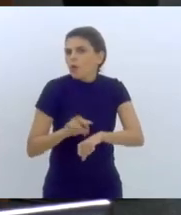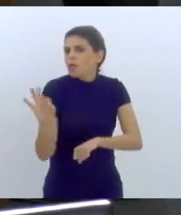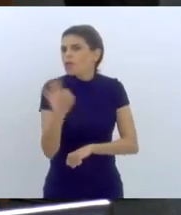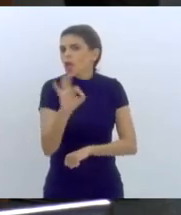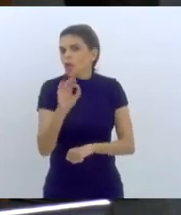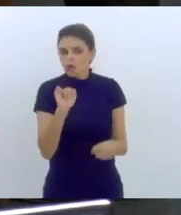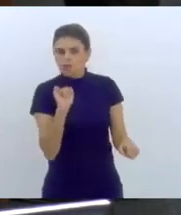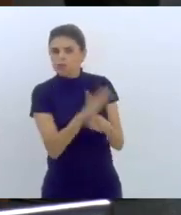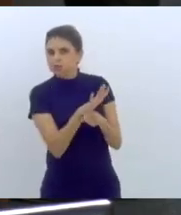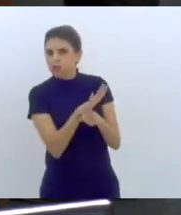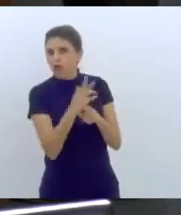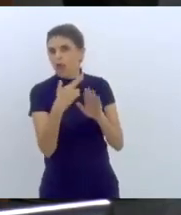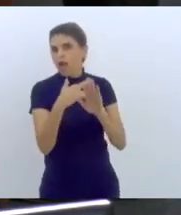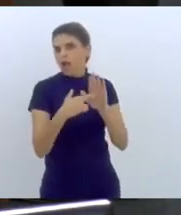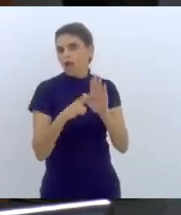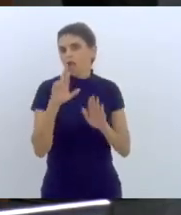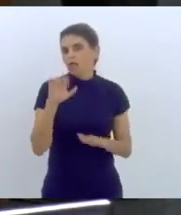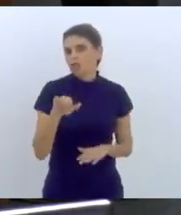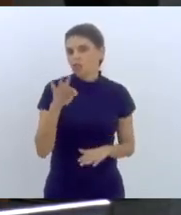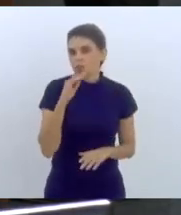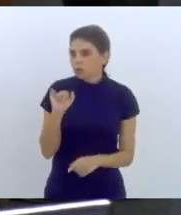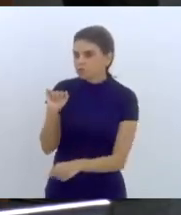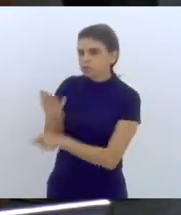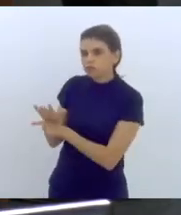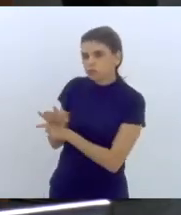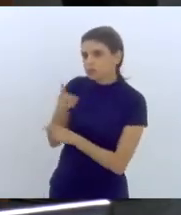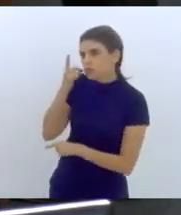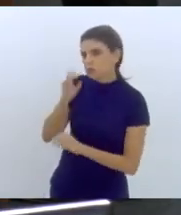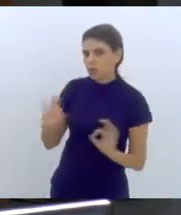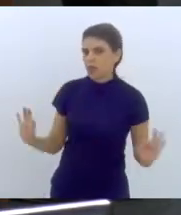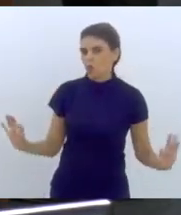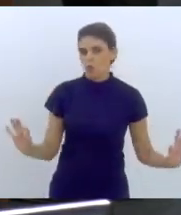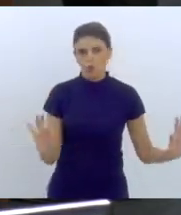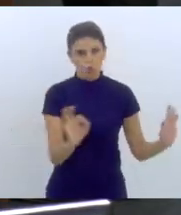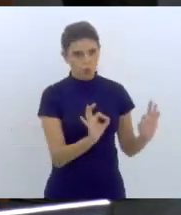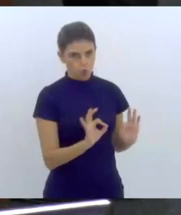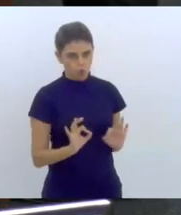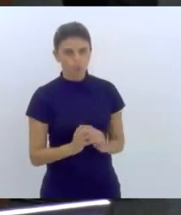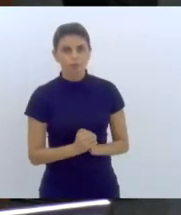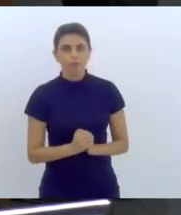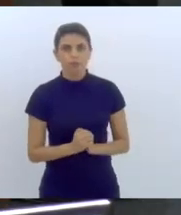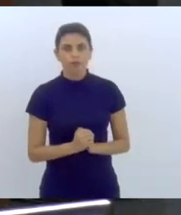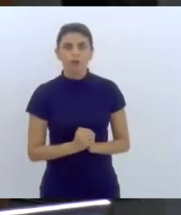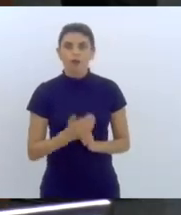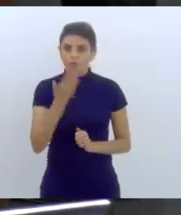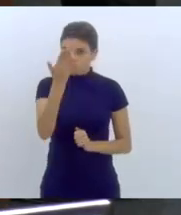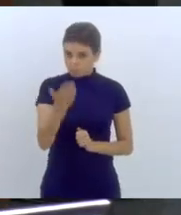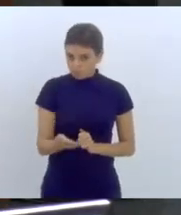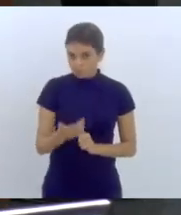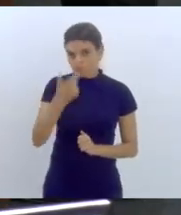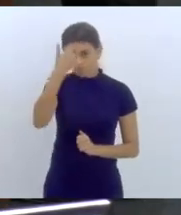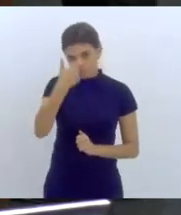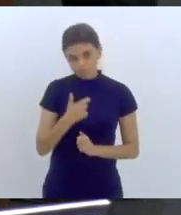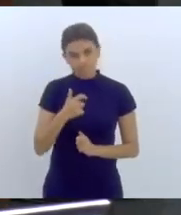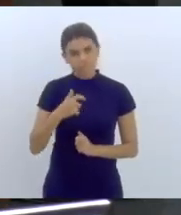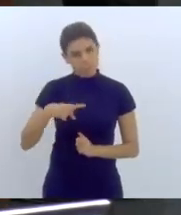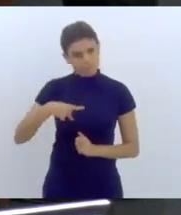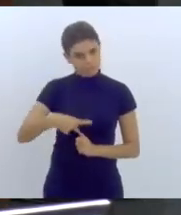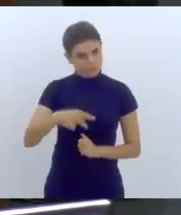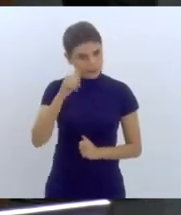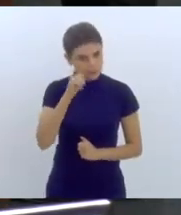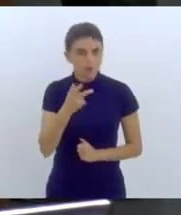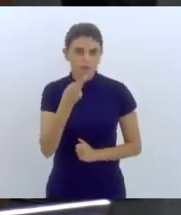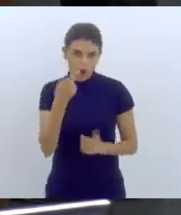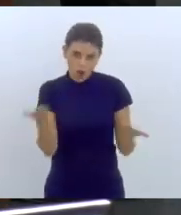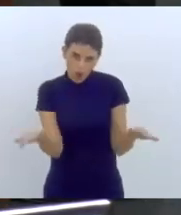foi desrespeitado e nenhum deputado aqui foi desrespeitado. Como Vossa Excelência, que está presidindo essa audiência, acabou